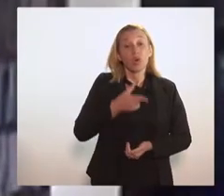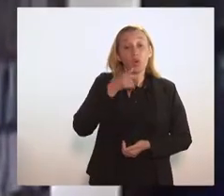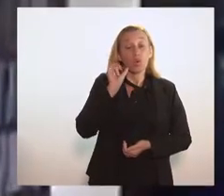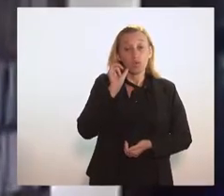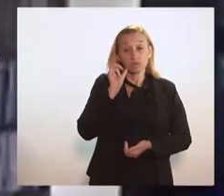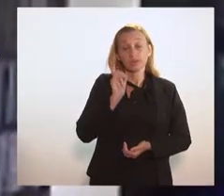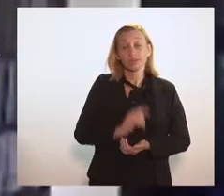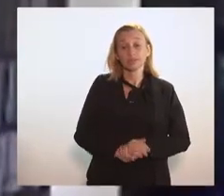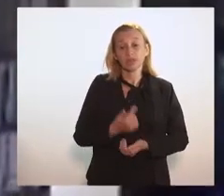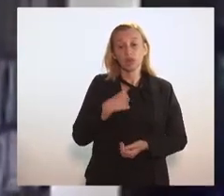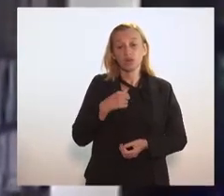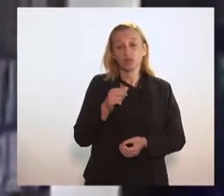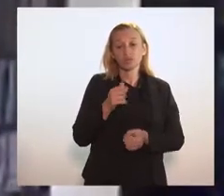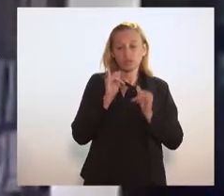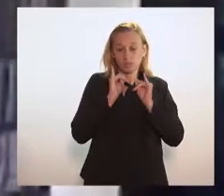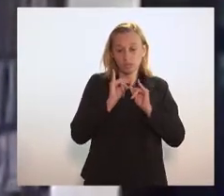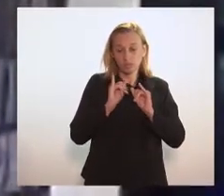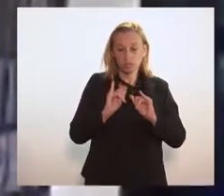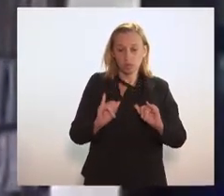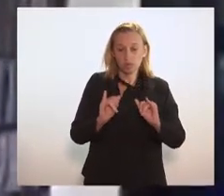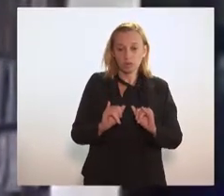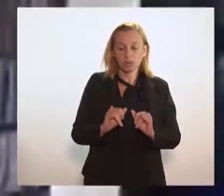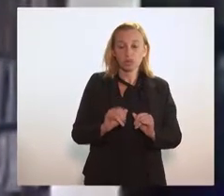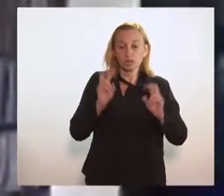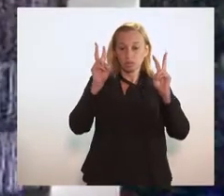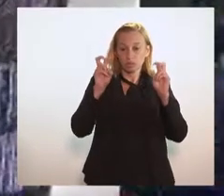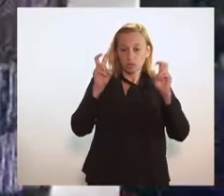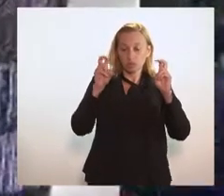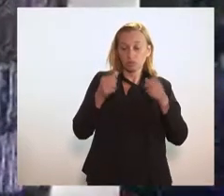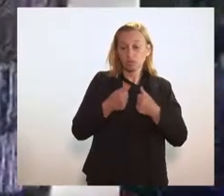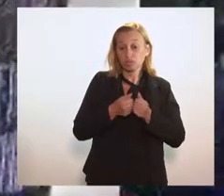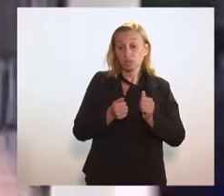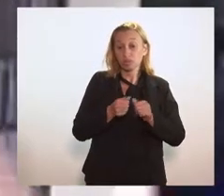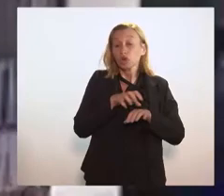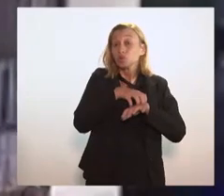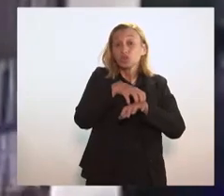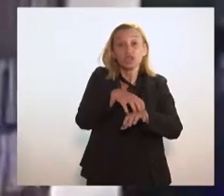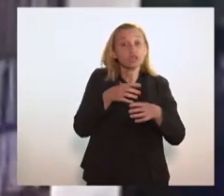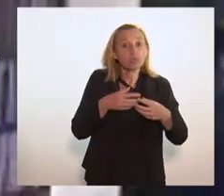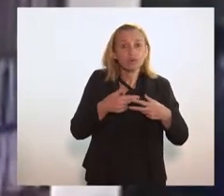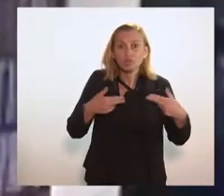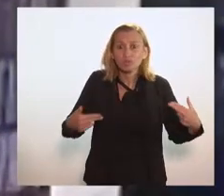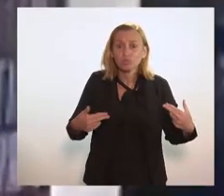mesmo fiz um pronunciamento falando sobre a questão dos transportes. É uma vergonha.